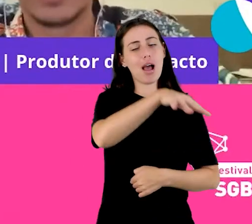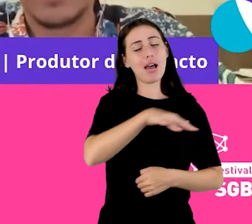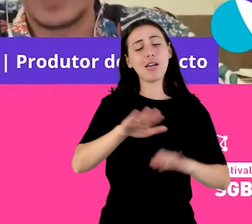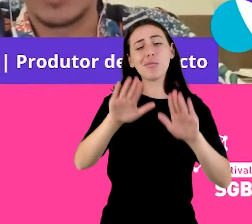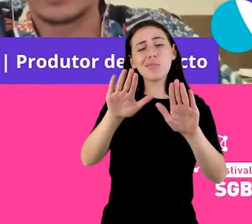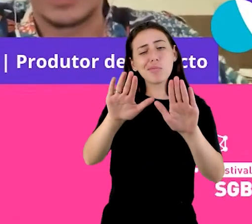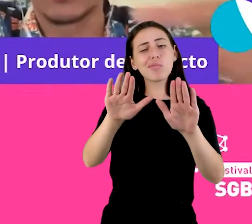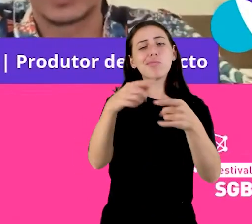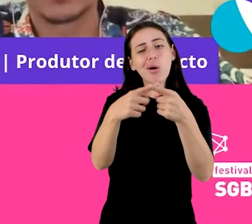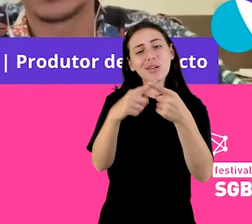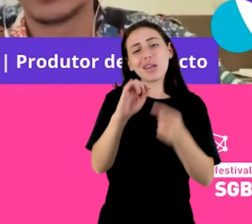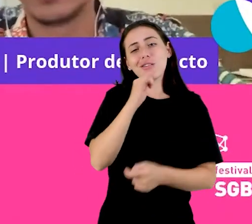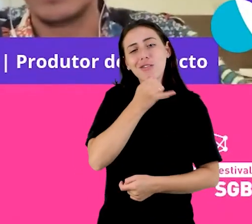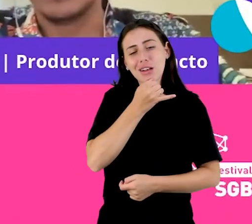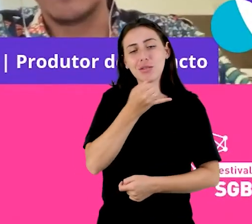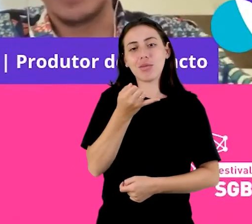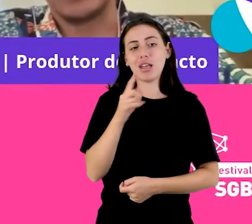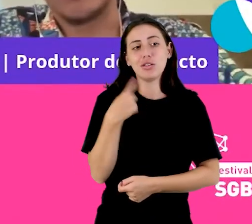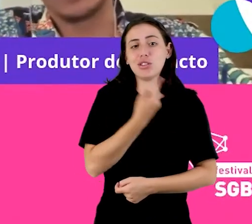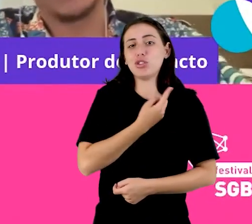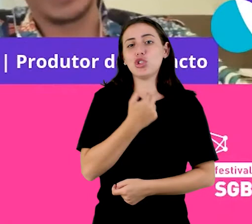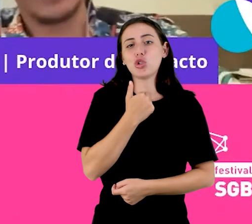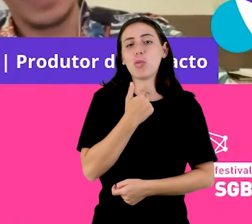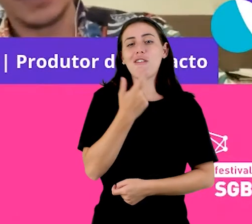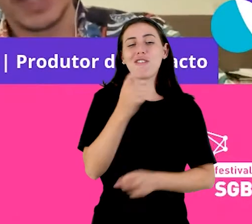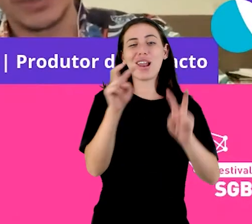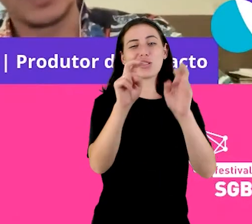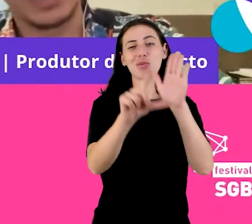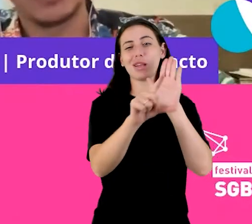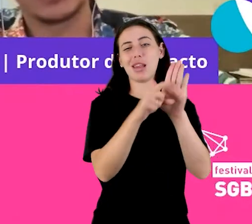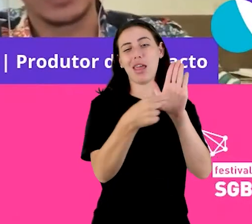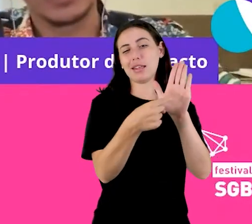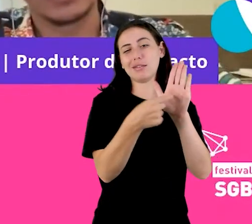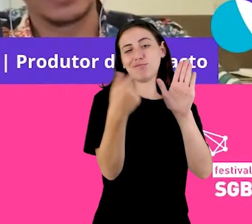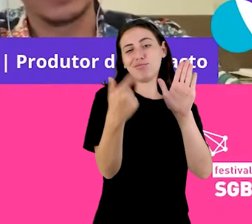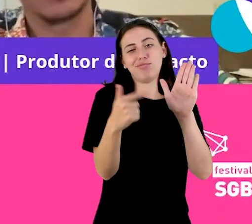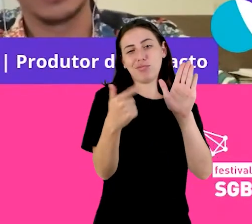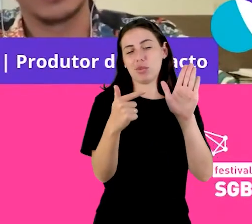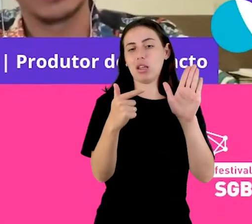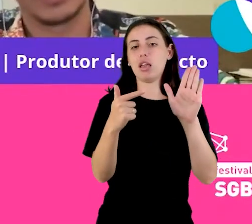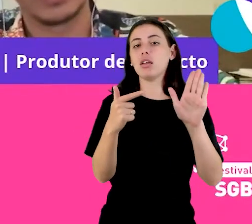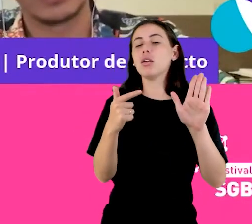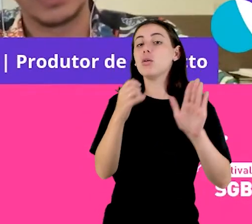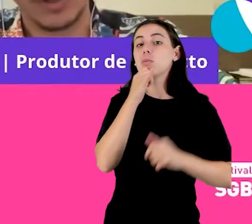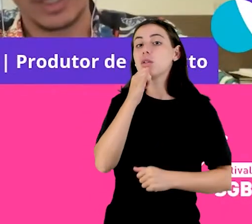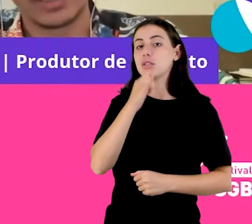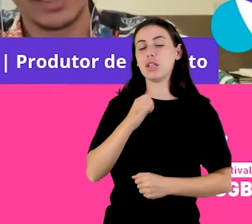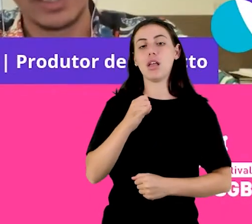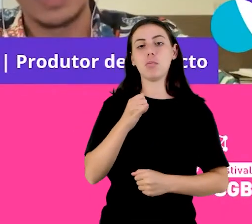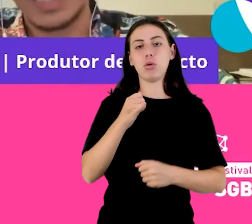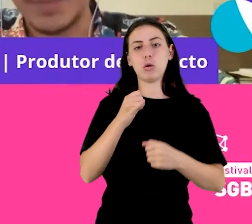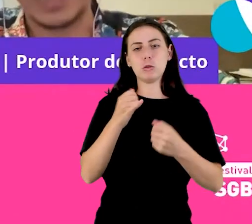articulação maior, assim, com os seus. E também um material que é riquíssimo, que é sobre o direito das crianças e adolescentes trans nas